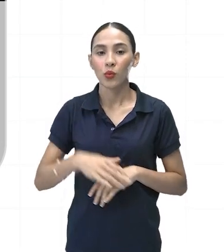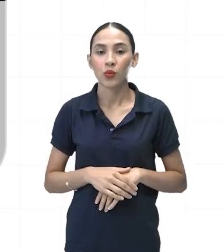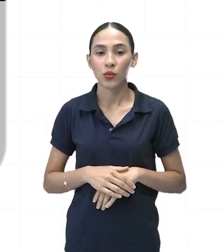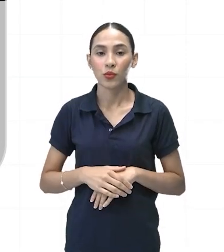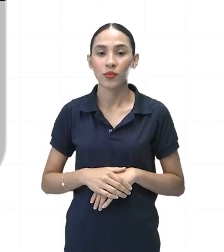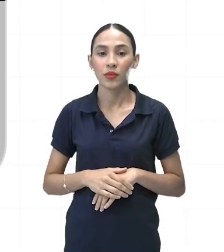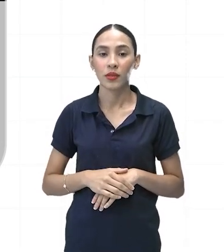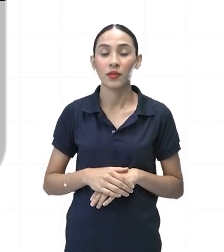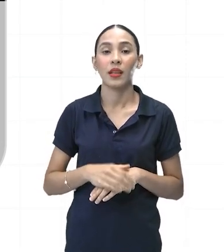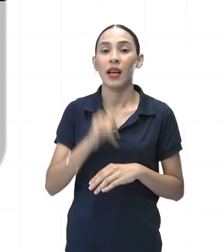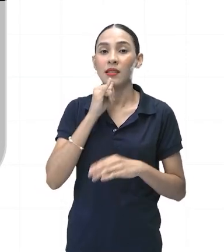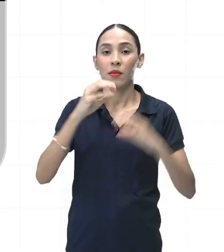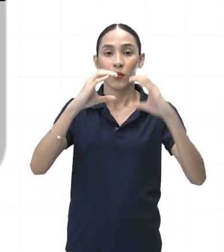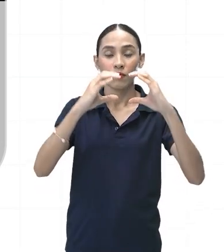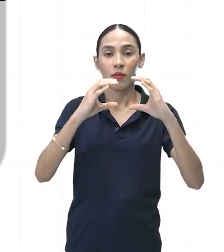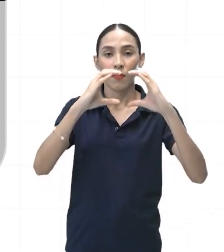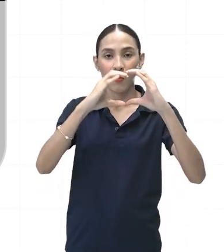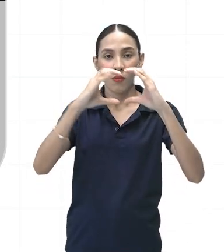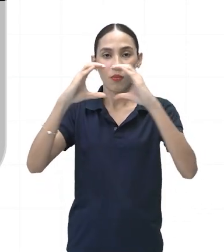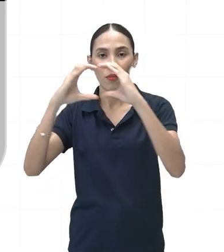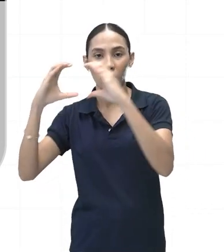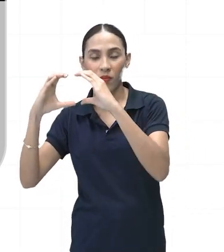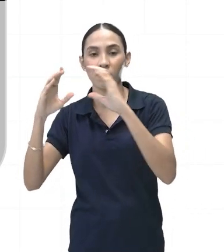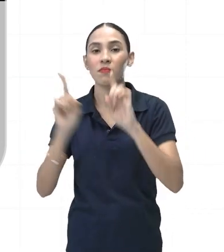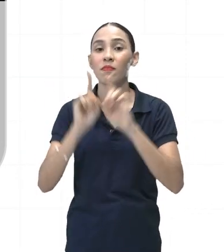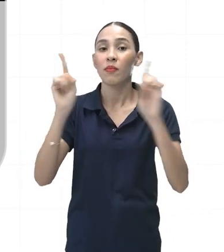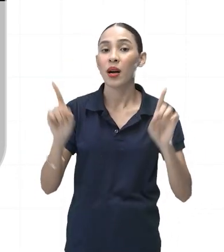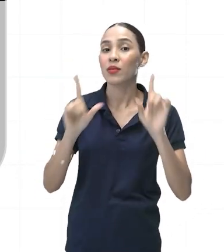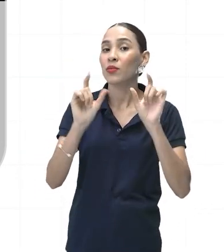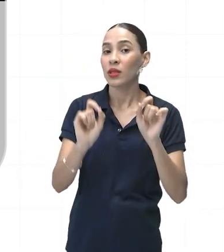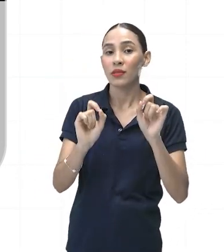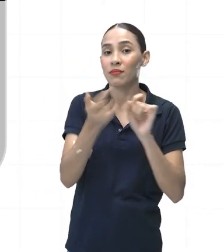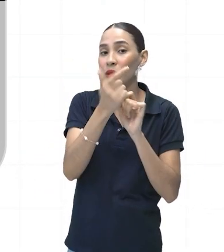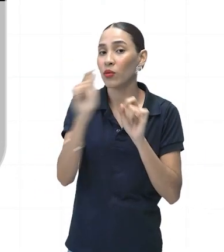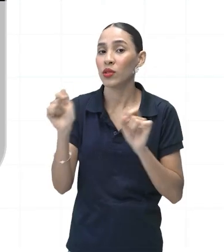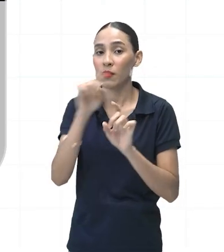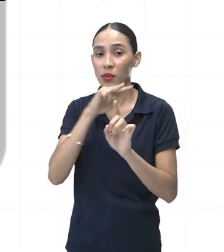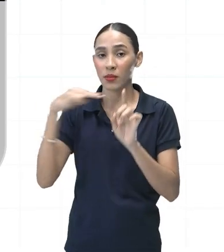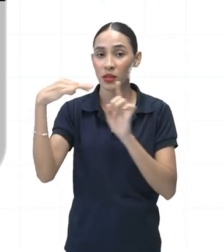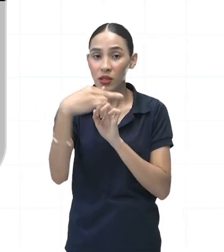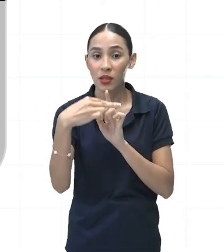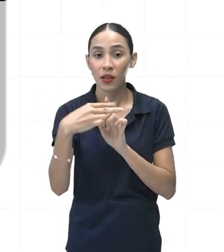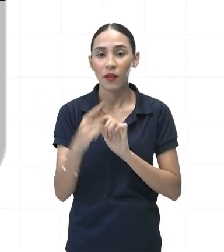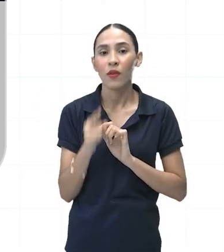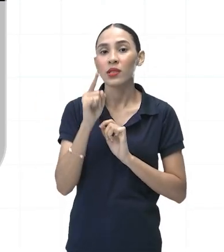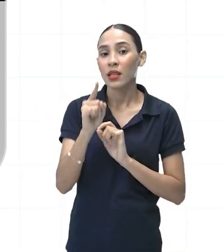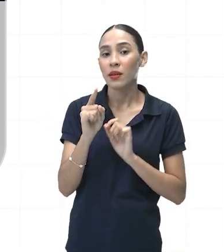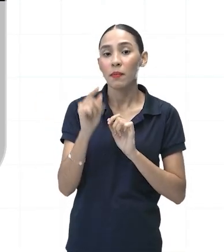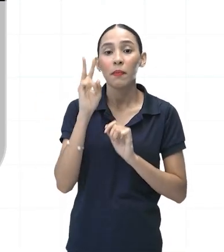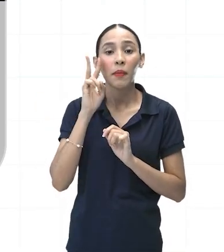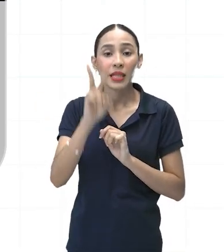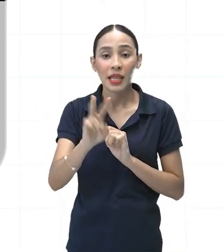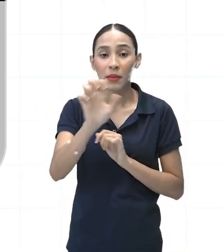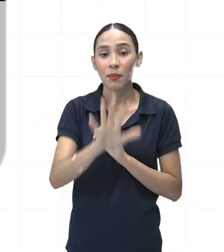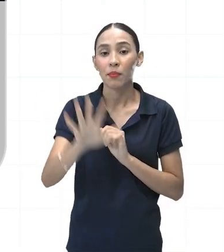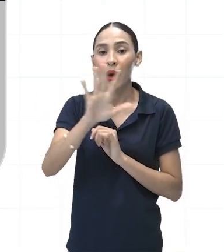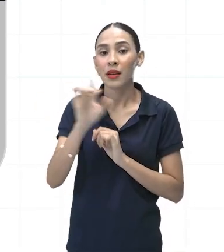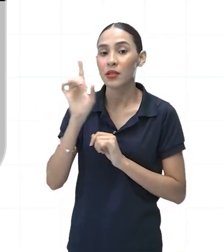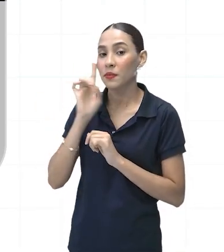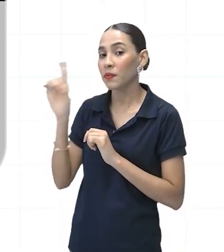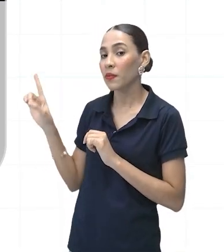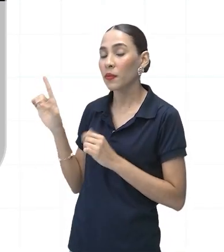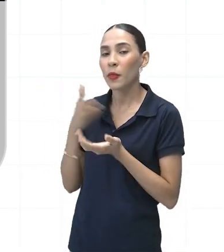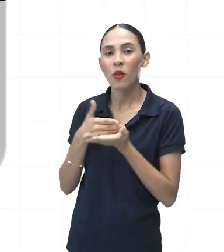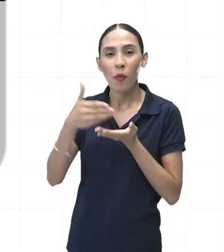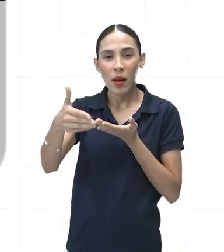das esferas, tá? Mas o que? Ele não causava a perspectiva. Aí você ainda consegue ver, que era no início,